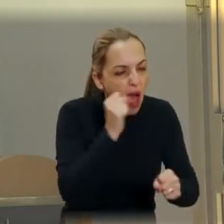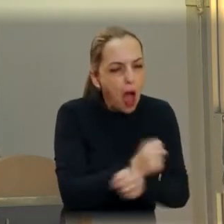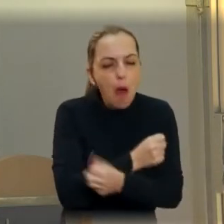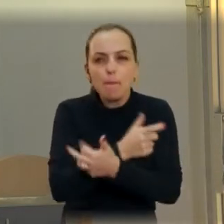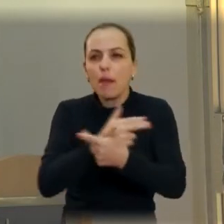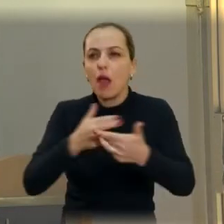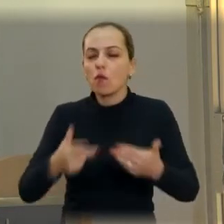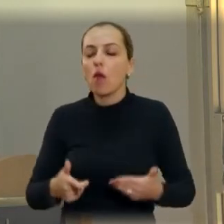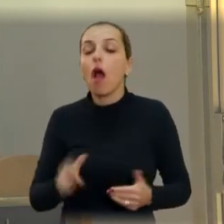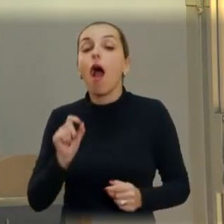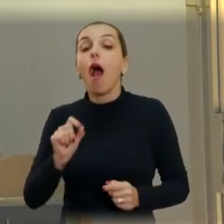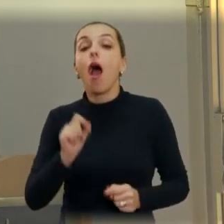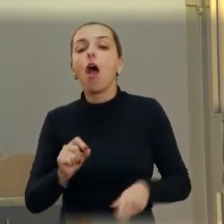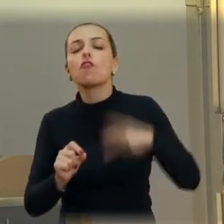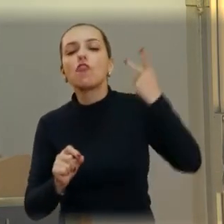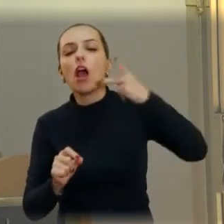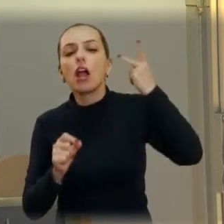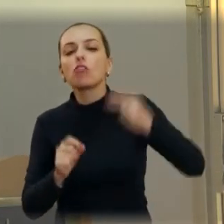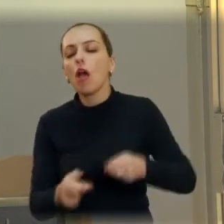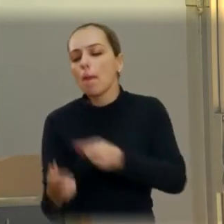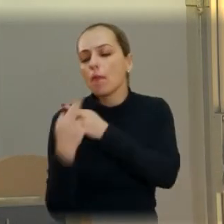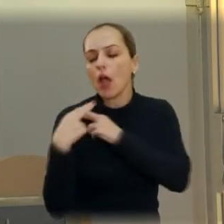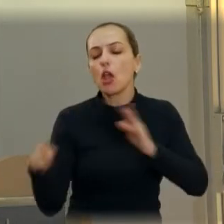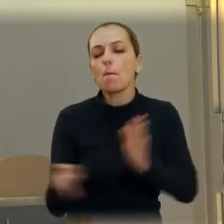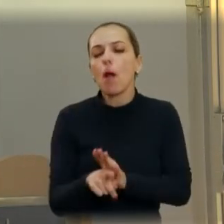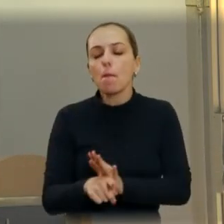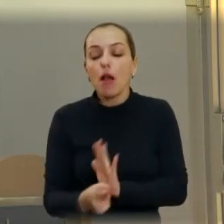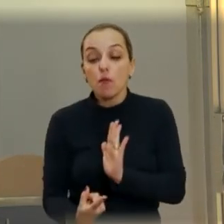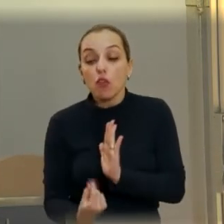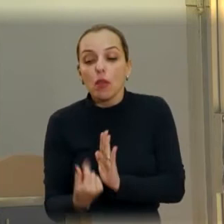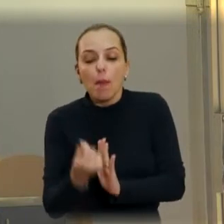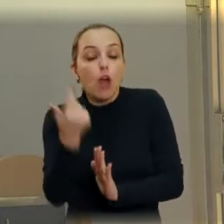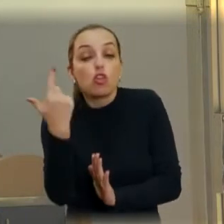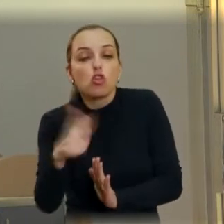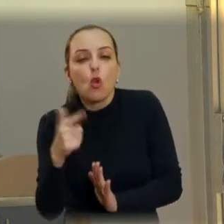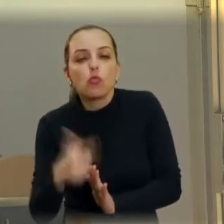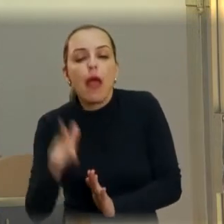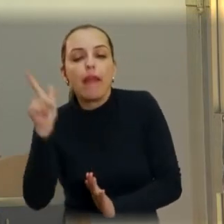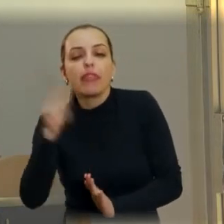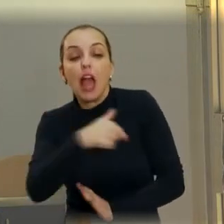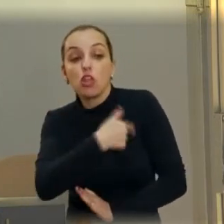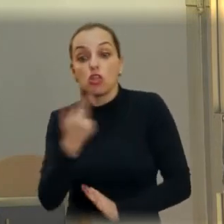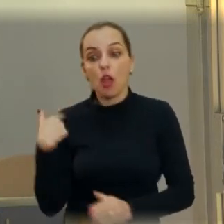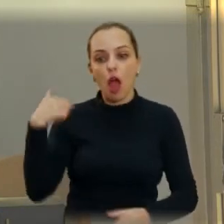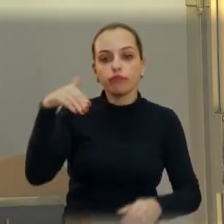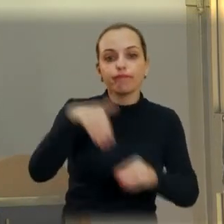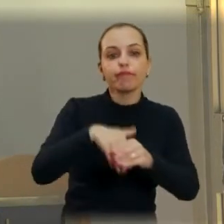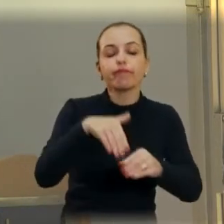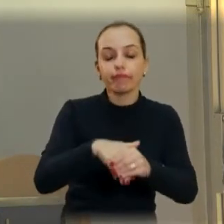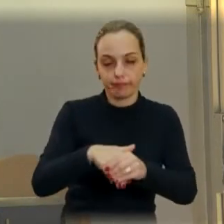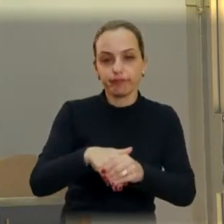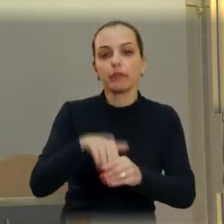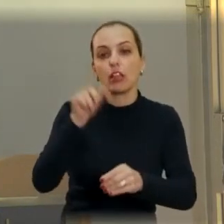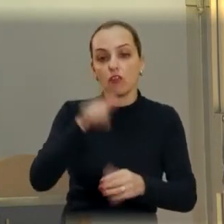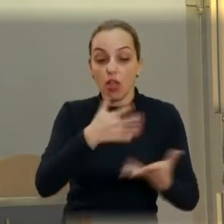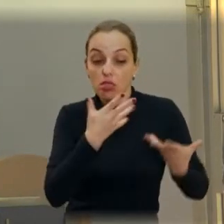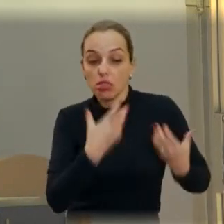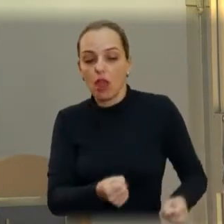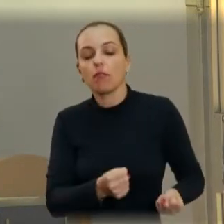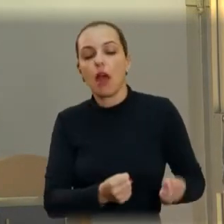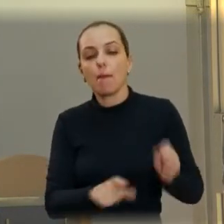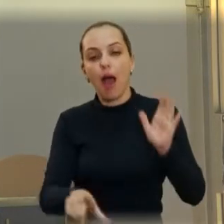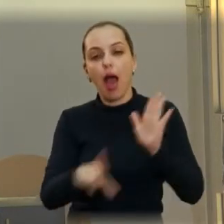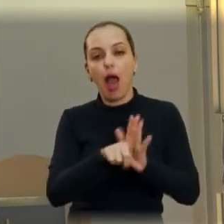este vereador, por irresponsabilidade, não previu este orçamento no orçamento que nós votamos, lei orçamentária